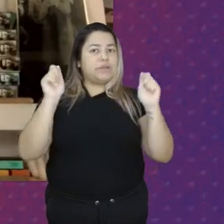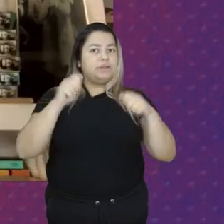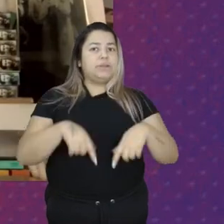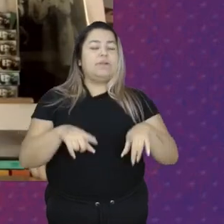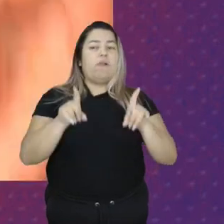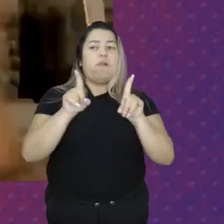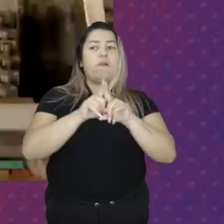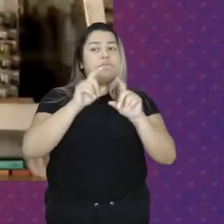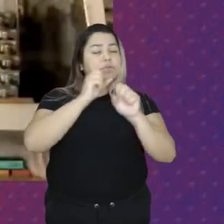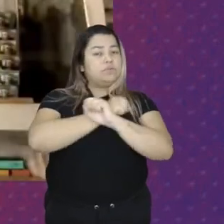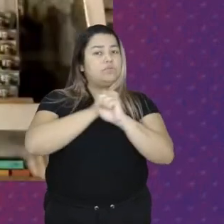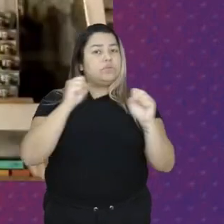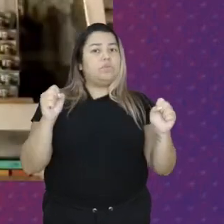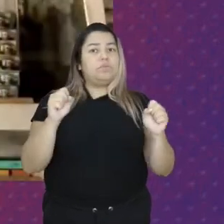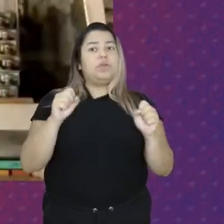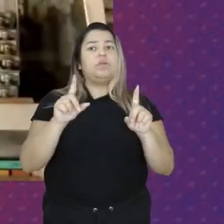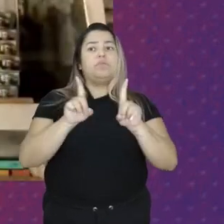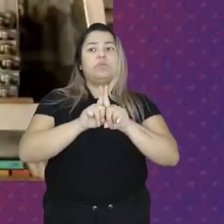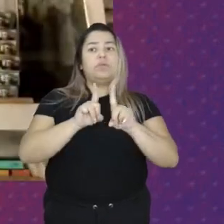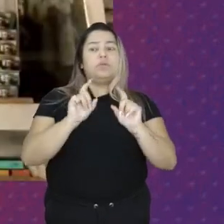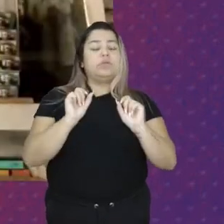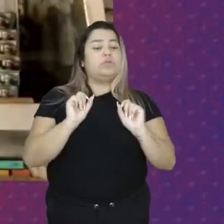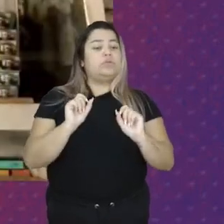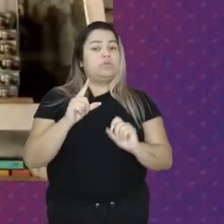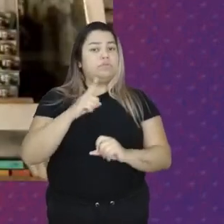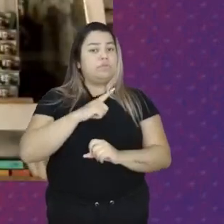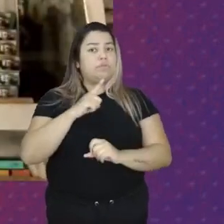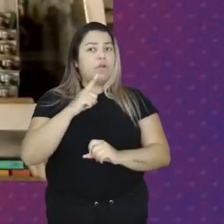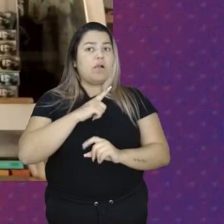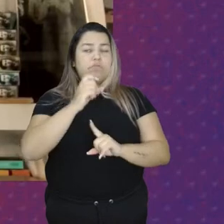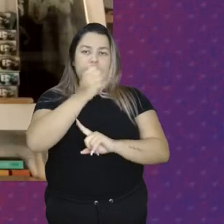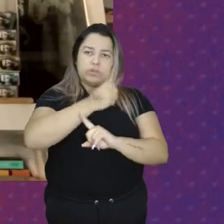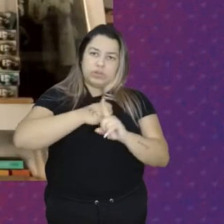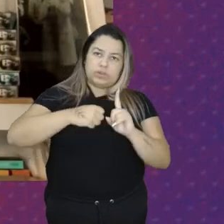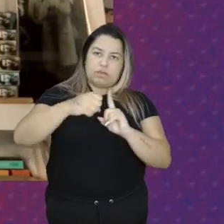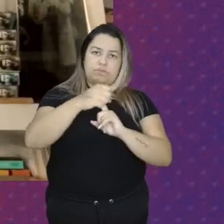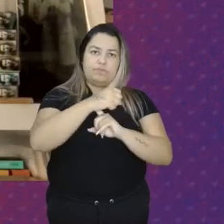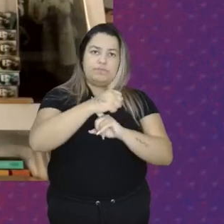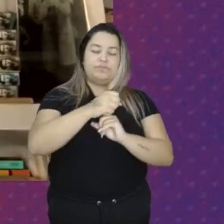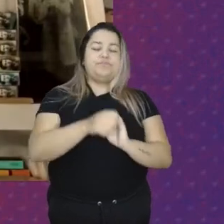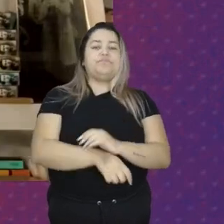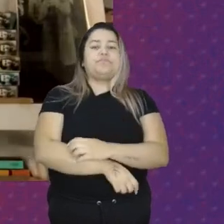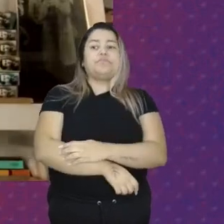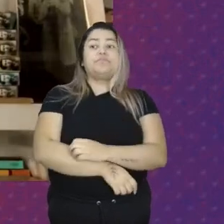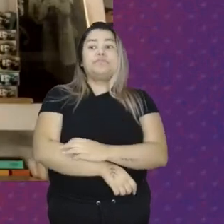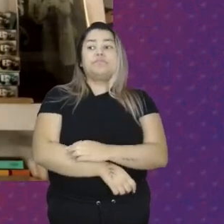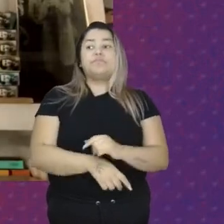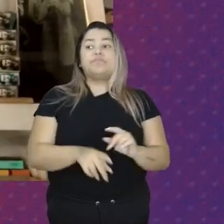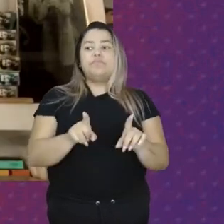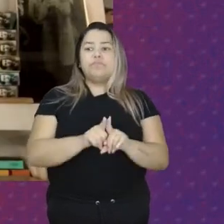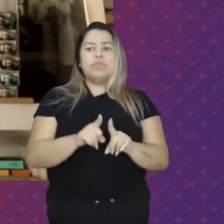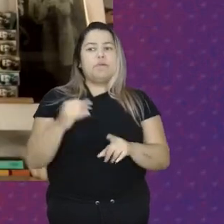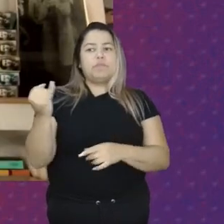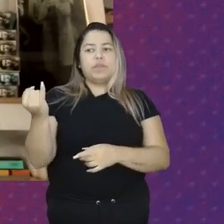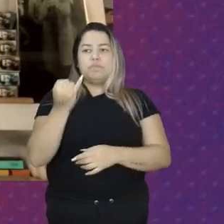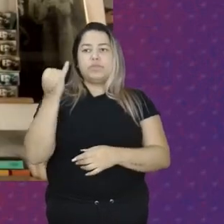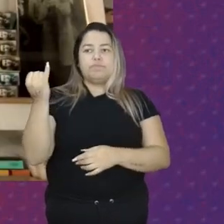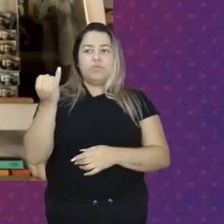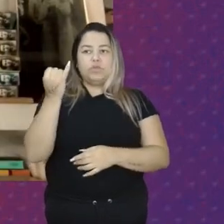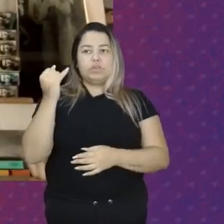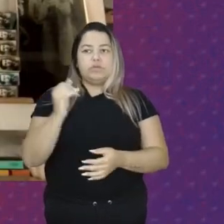e possibilidades e pluralidades existentes na sociedade. Então, esse bloco é muito importante.